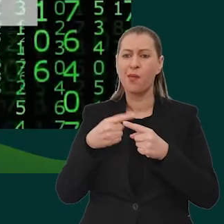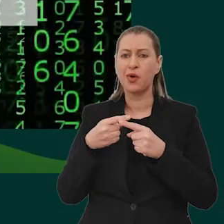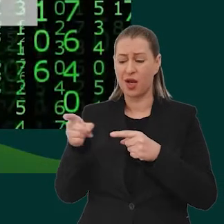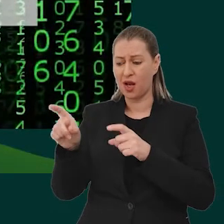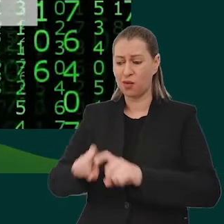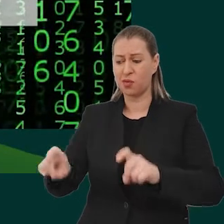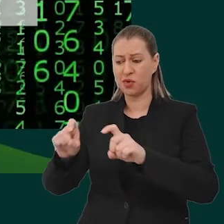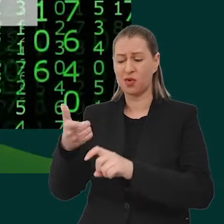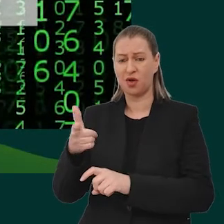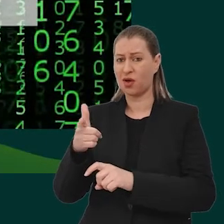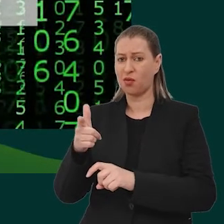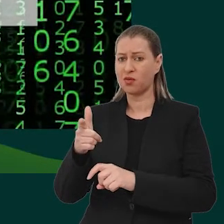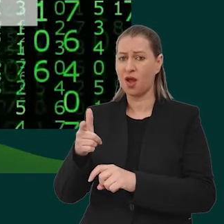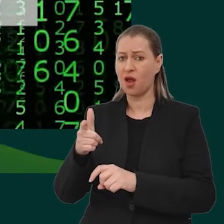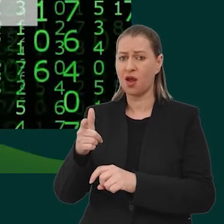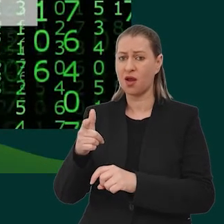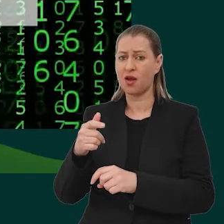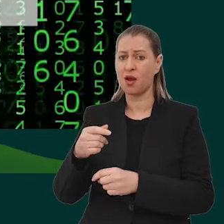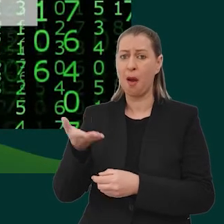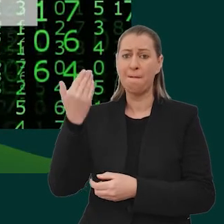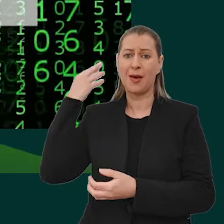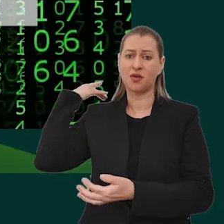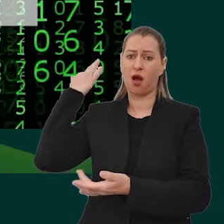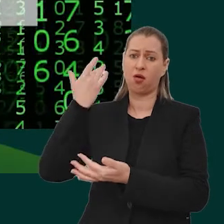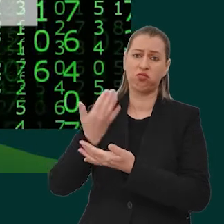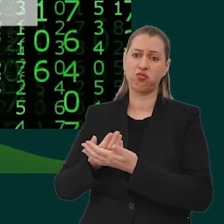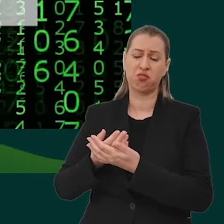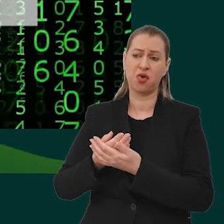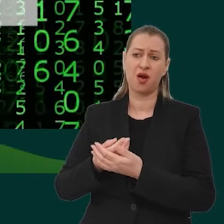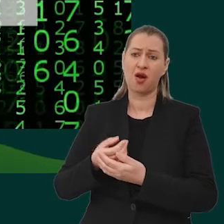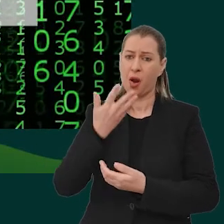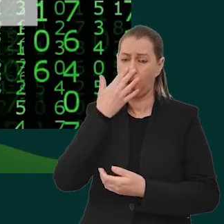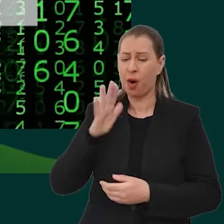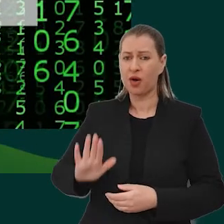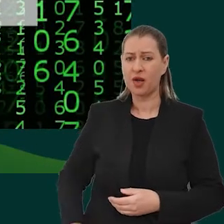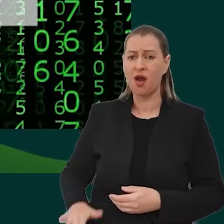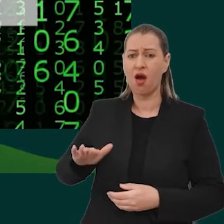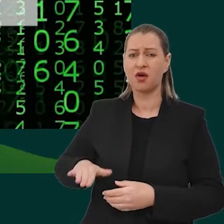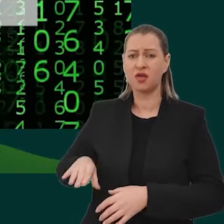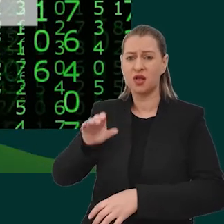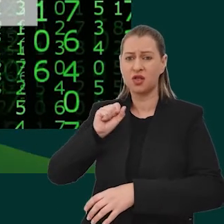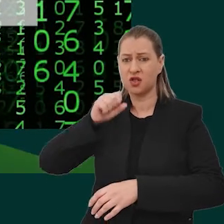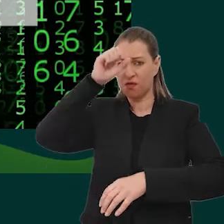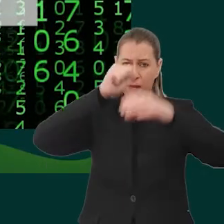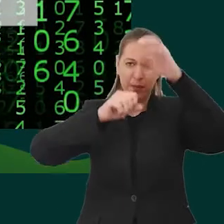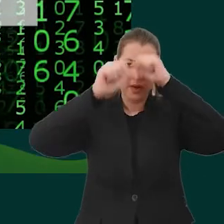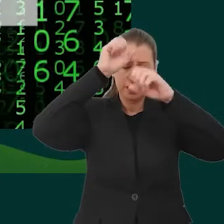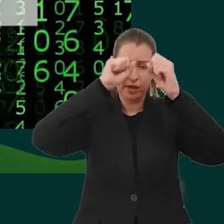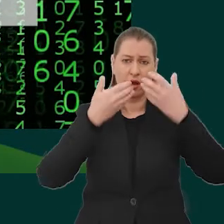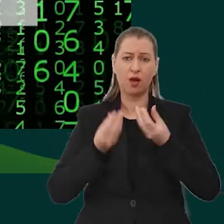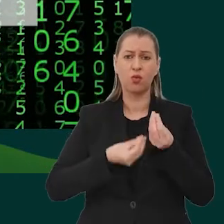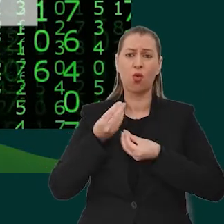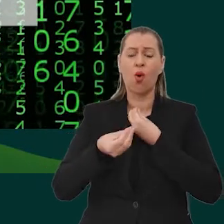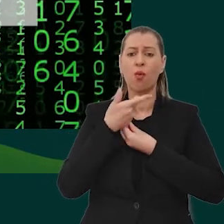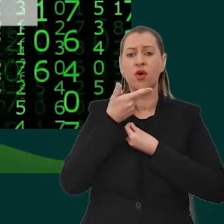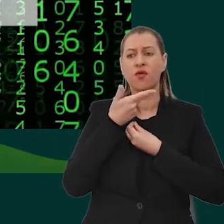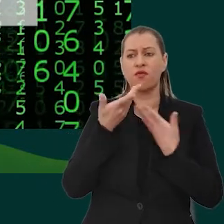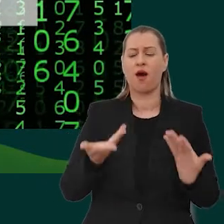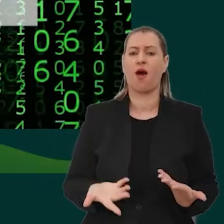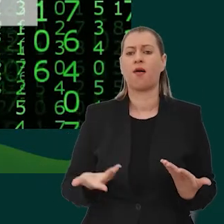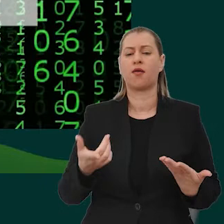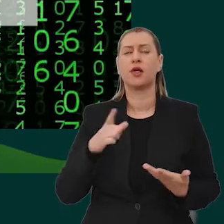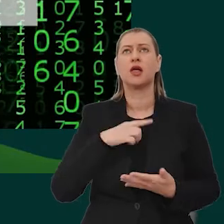lembrar que lá, quando nós somos crianças, nós temos um aprendizado primeiro de como se fala. A gente tem